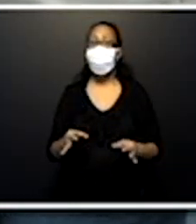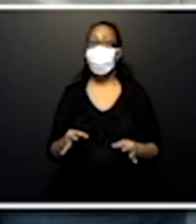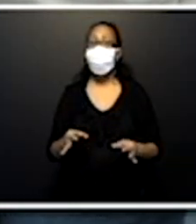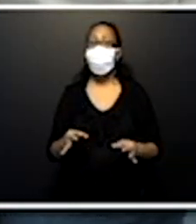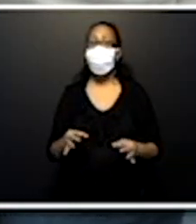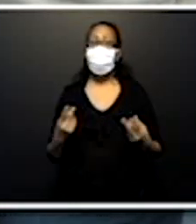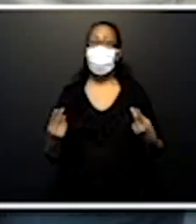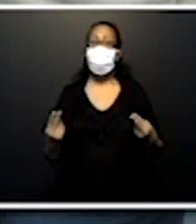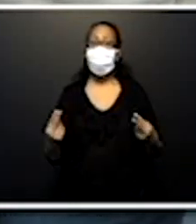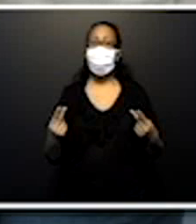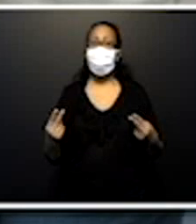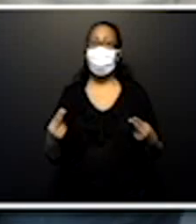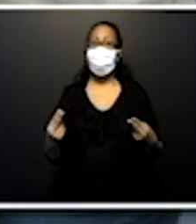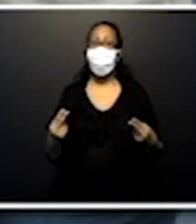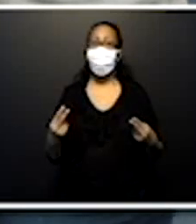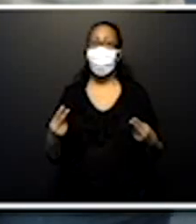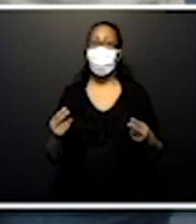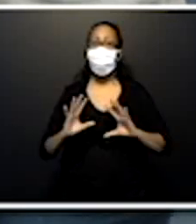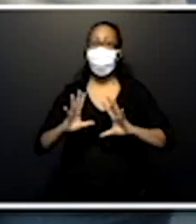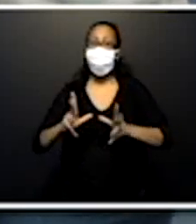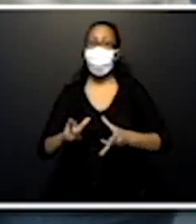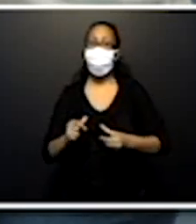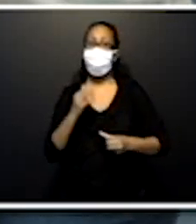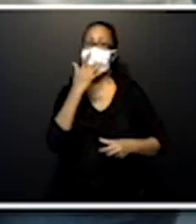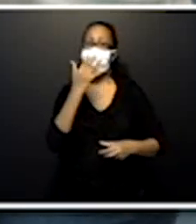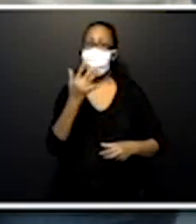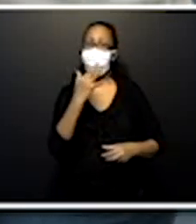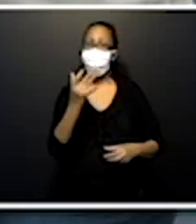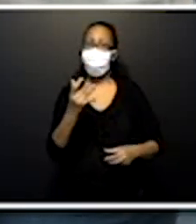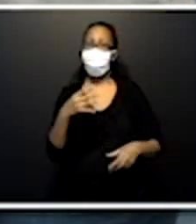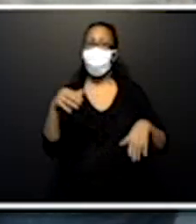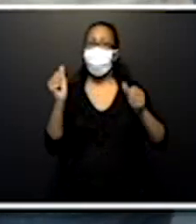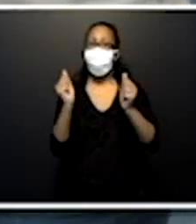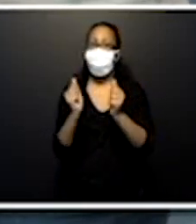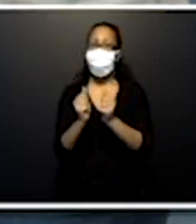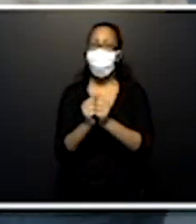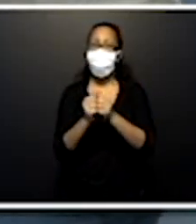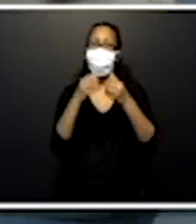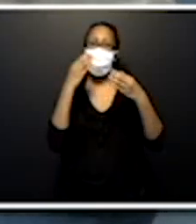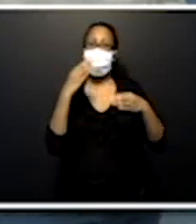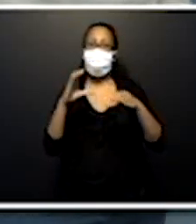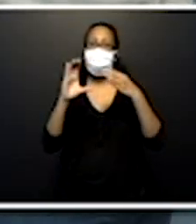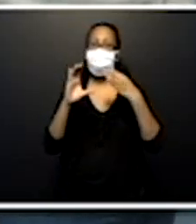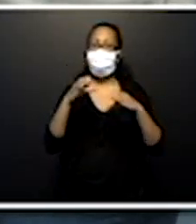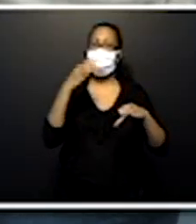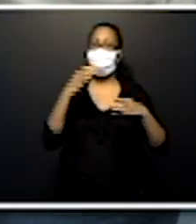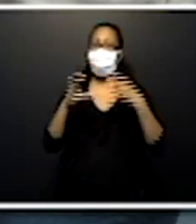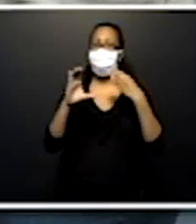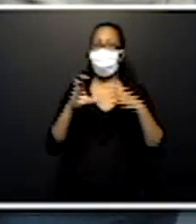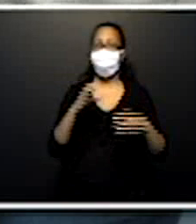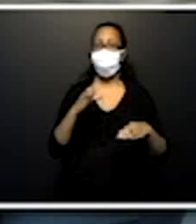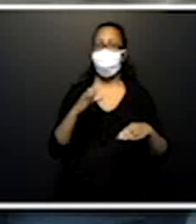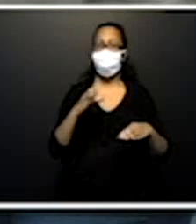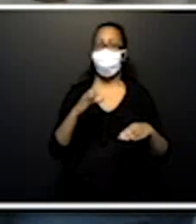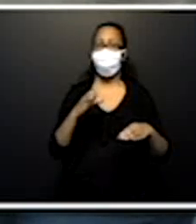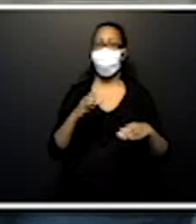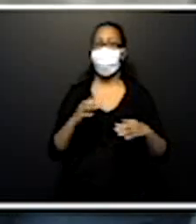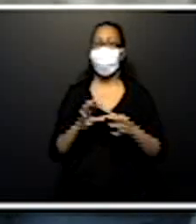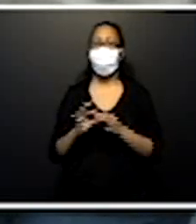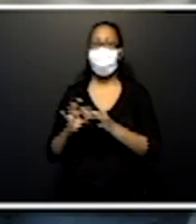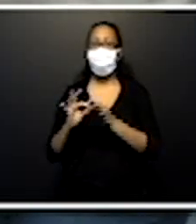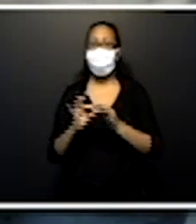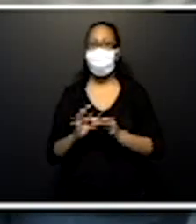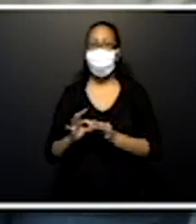é como se todas as cores estivessem no coro, estivessem cantando, estivessem em harmonia. Então ele trabalha